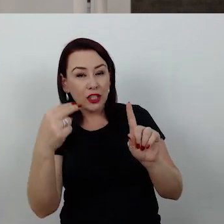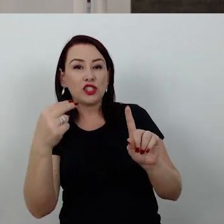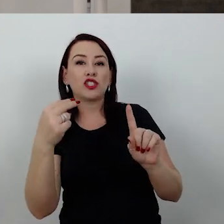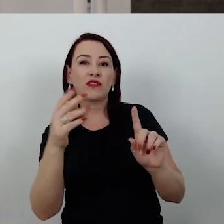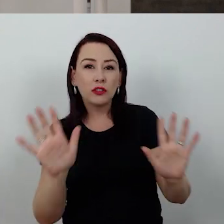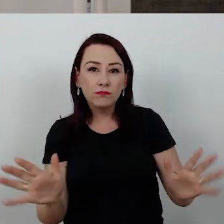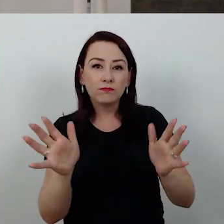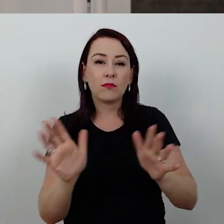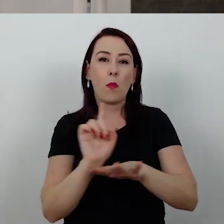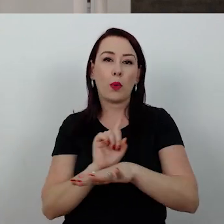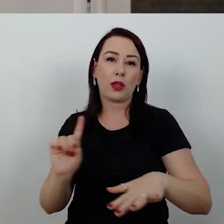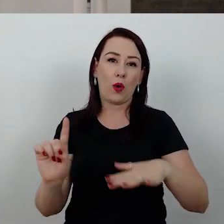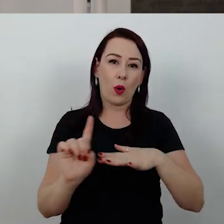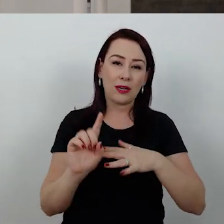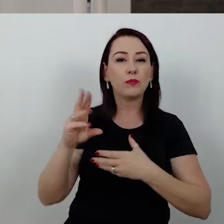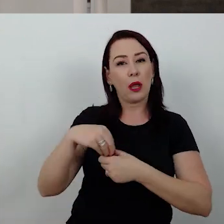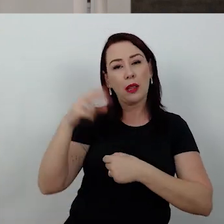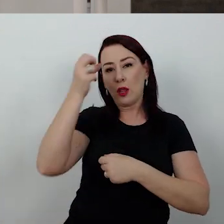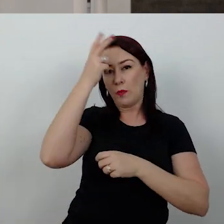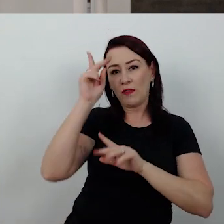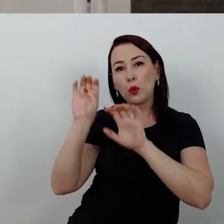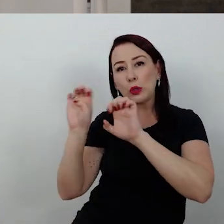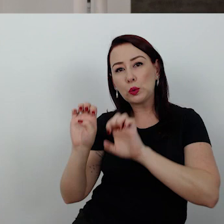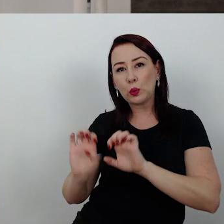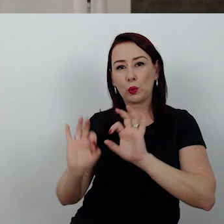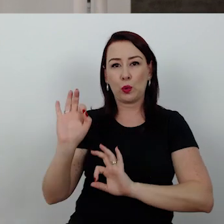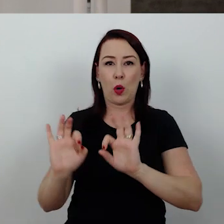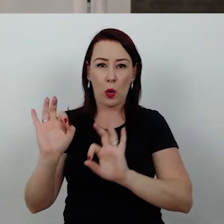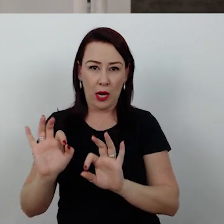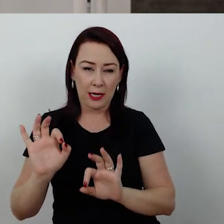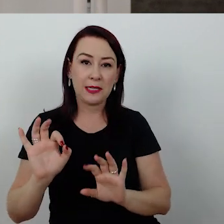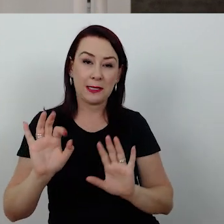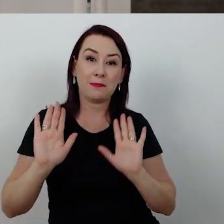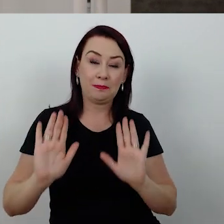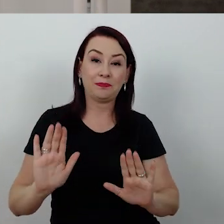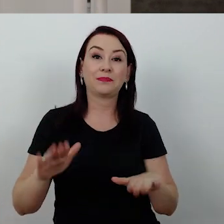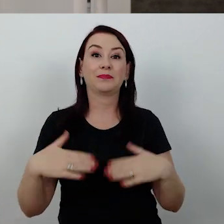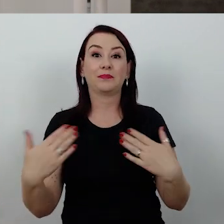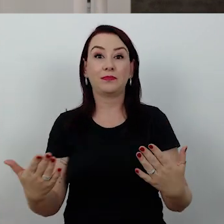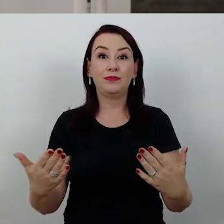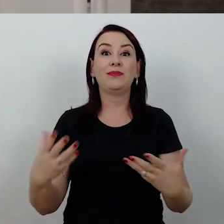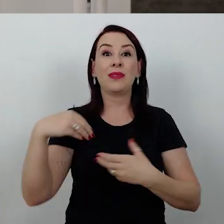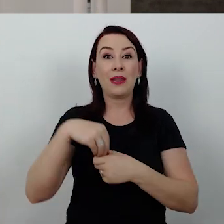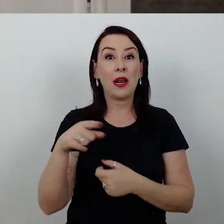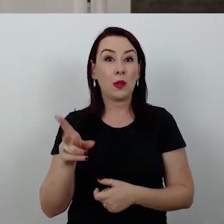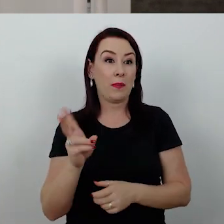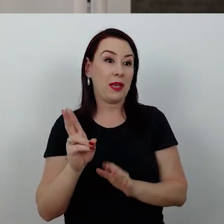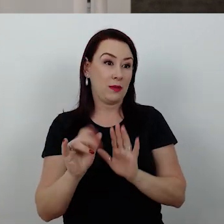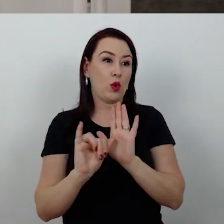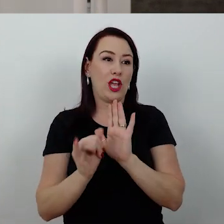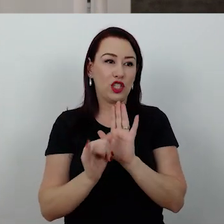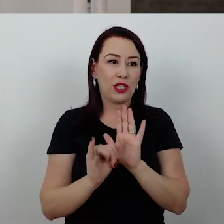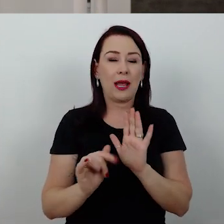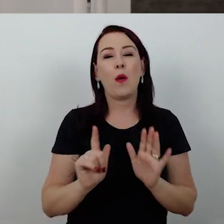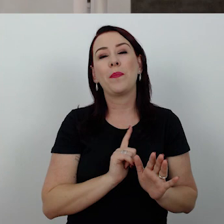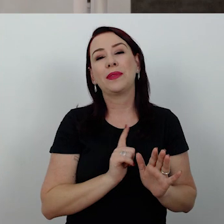um olhar para esse lugar da estruturação dessa política do fomento. E aí, dentro desse edital